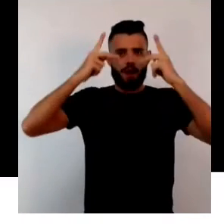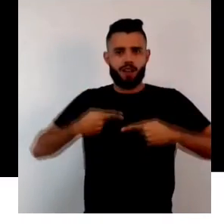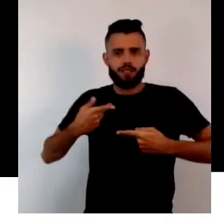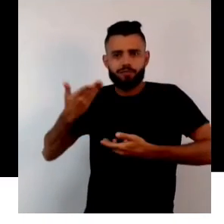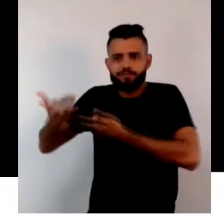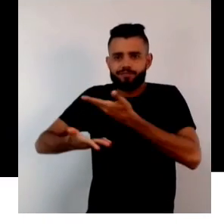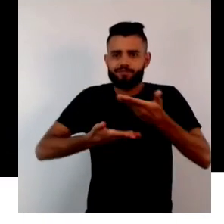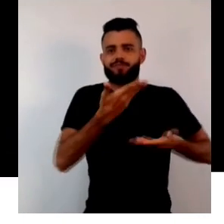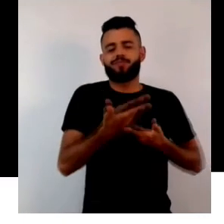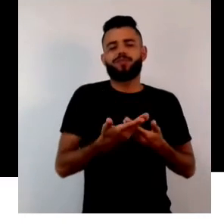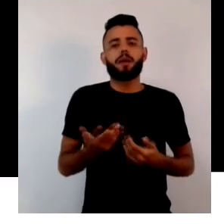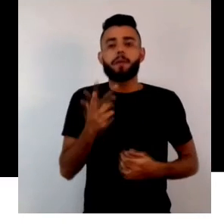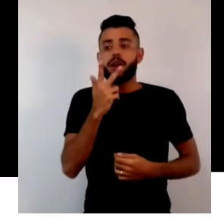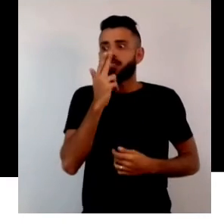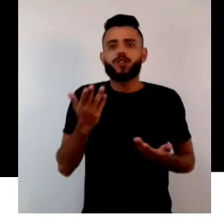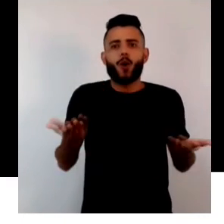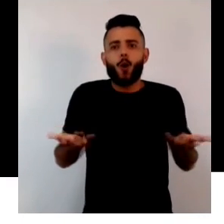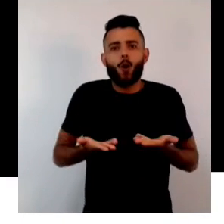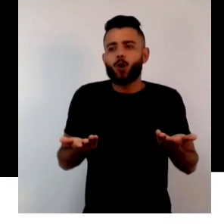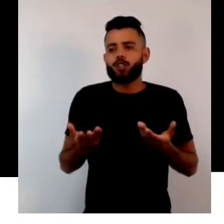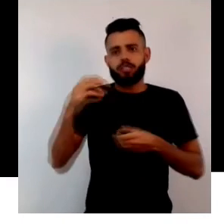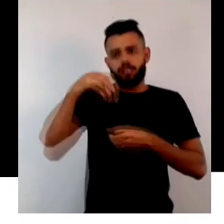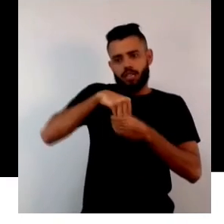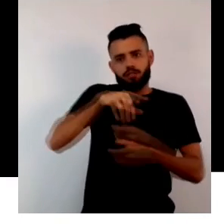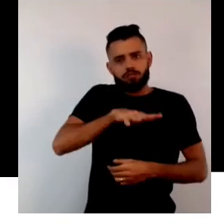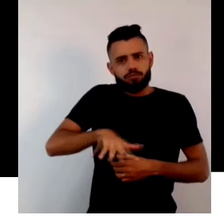mundo corporativo.